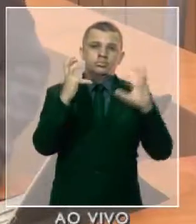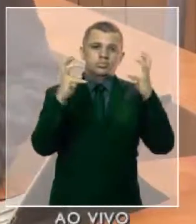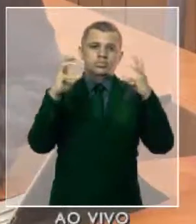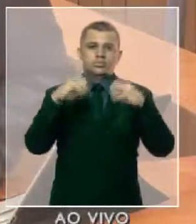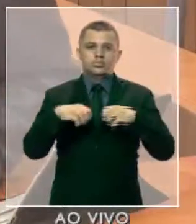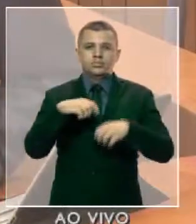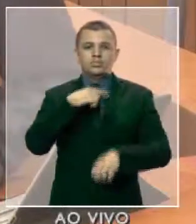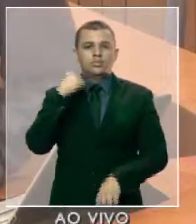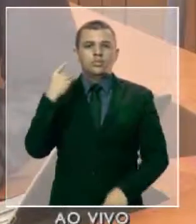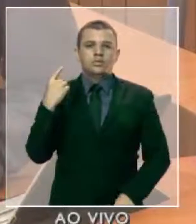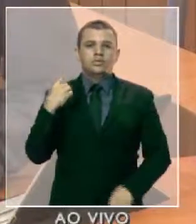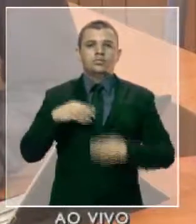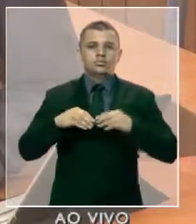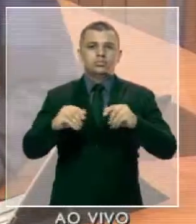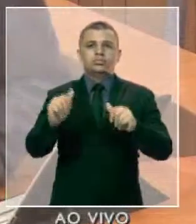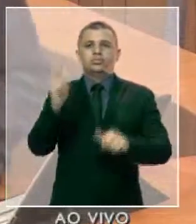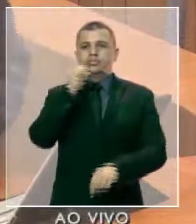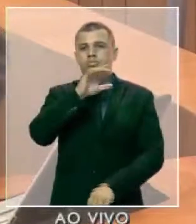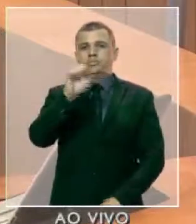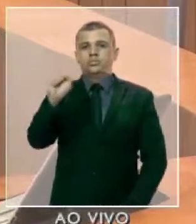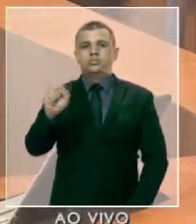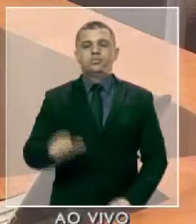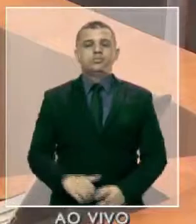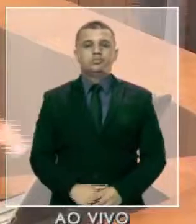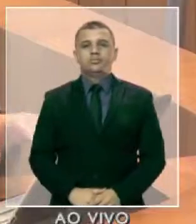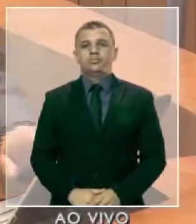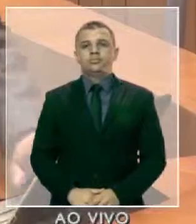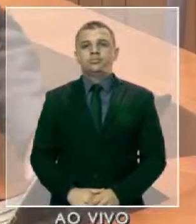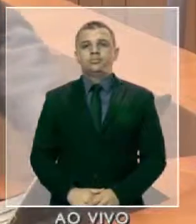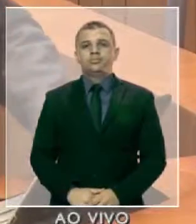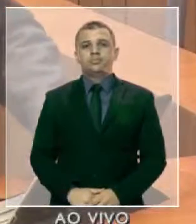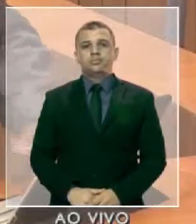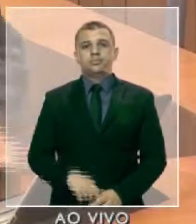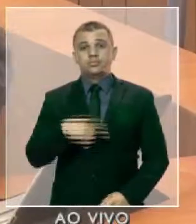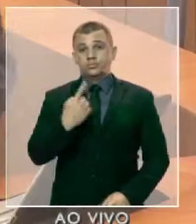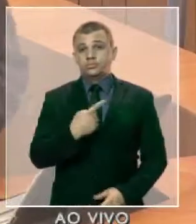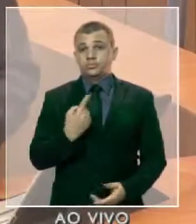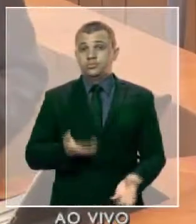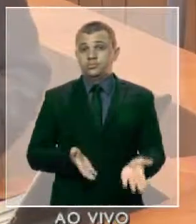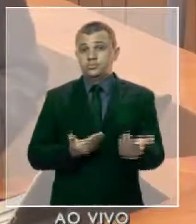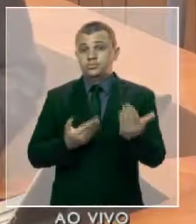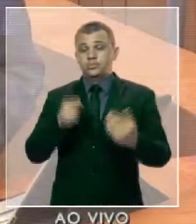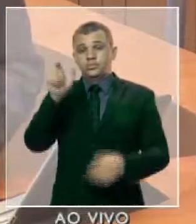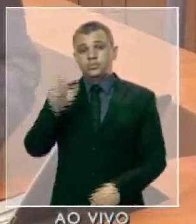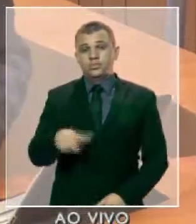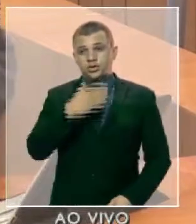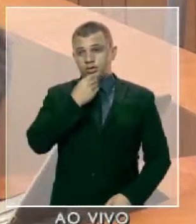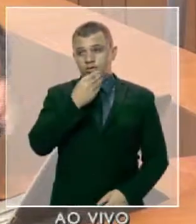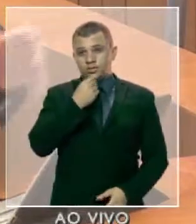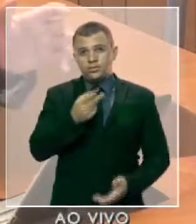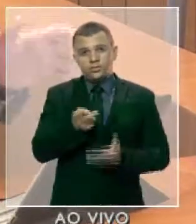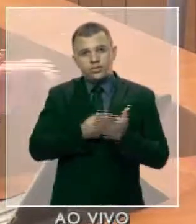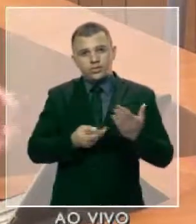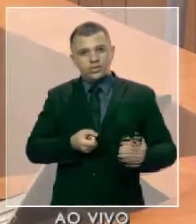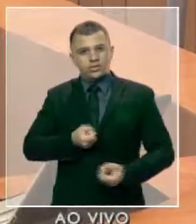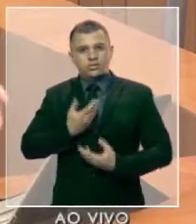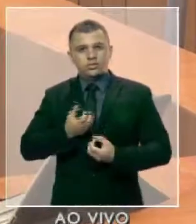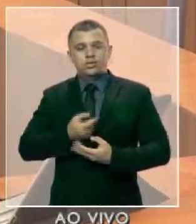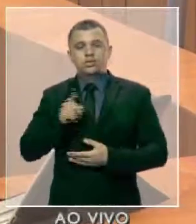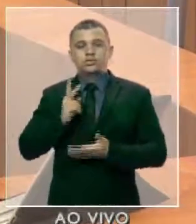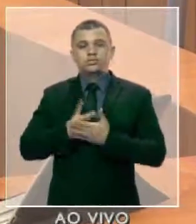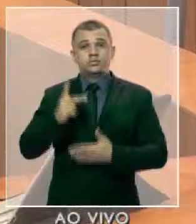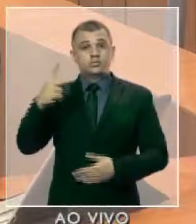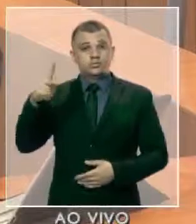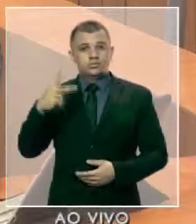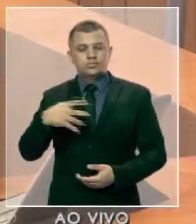Então essa é a nossa homenagem a este grande poeta, que nos deixa realmente, na sua sensibilidade, nos